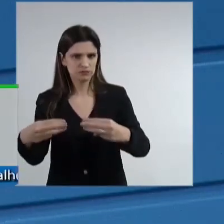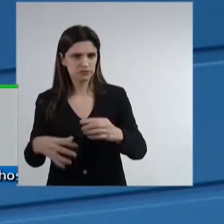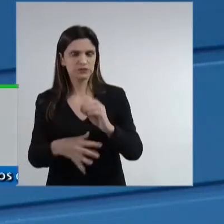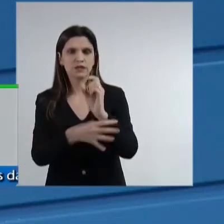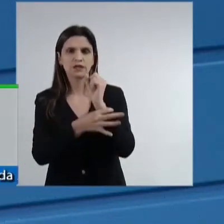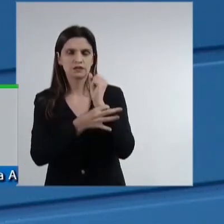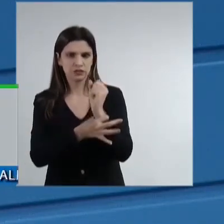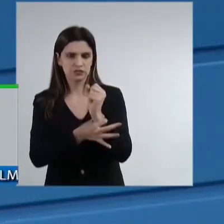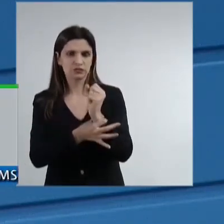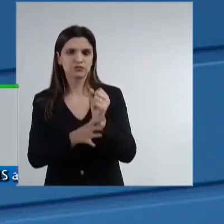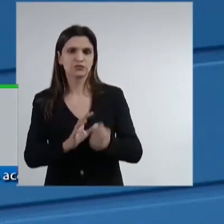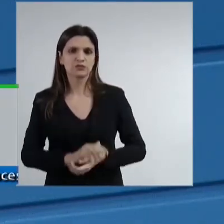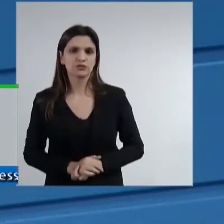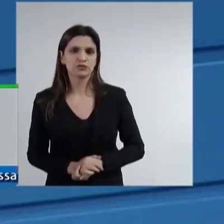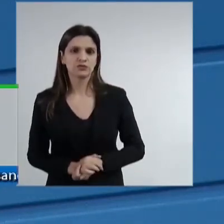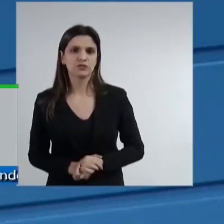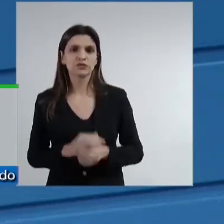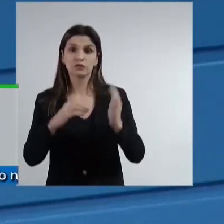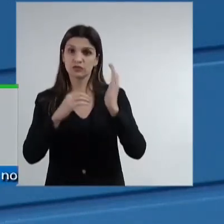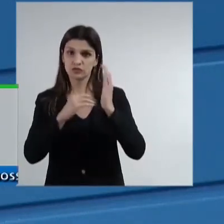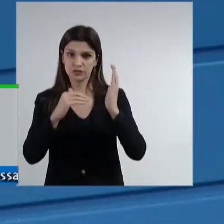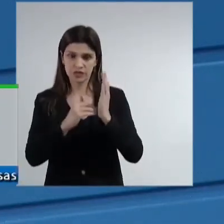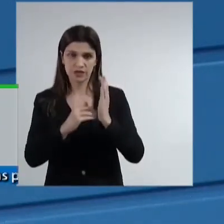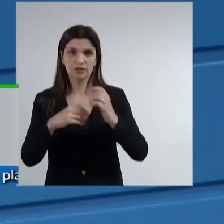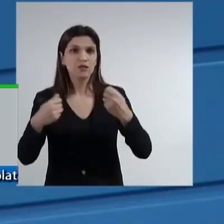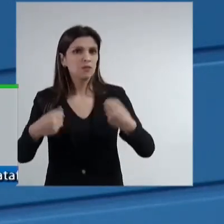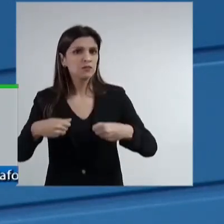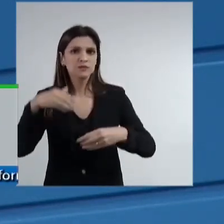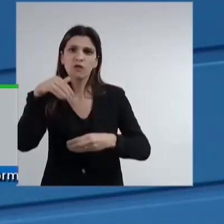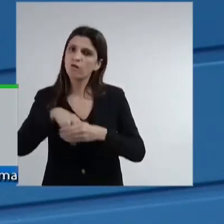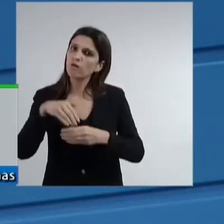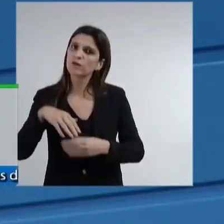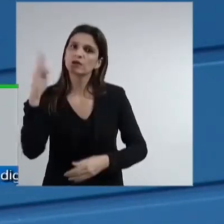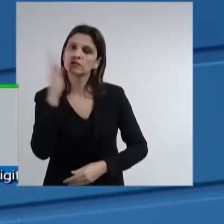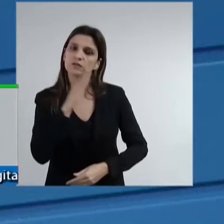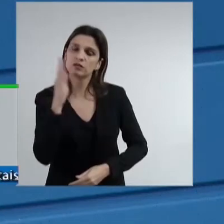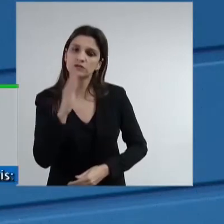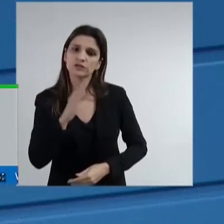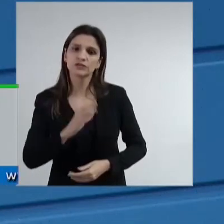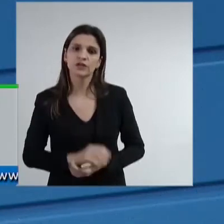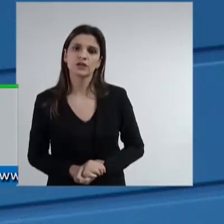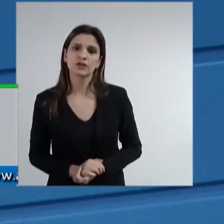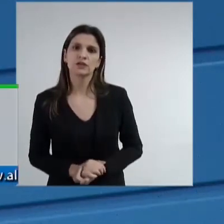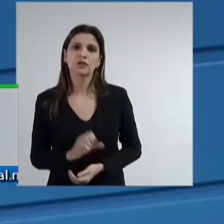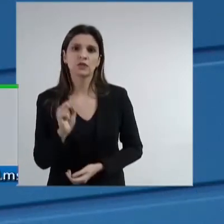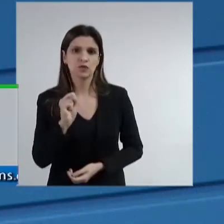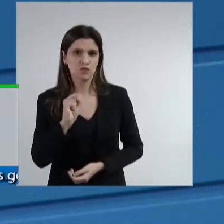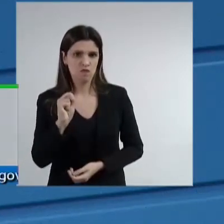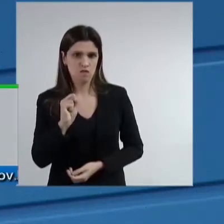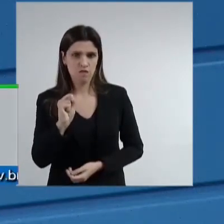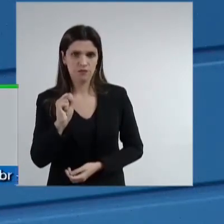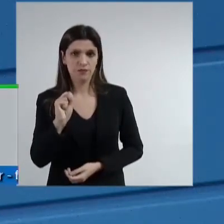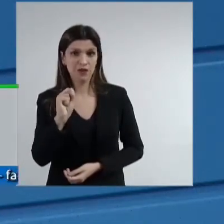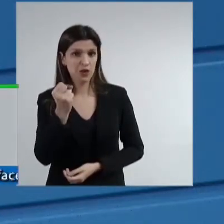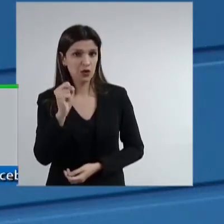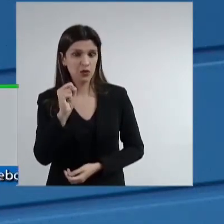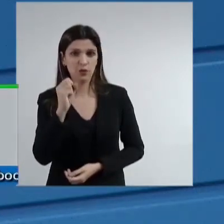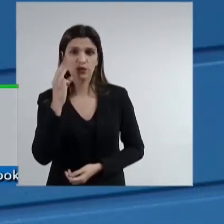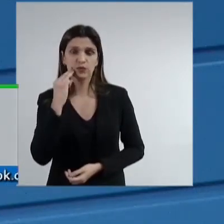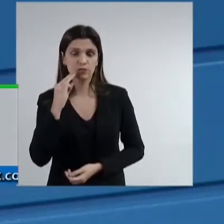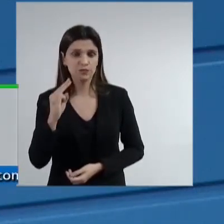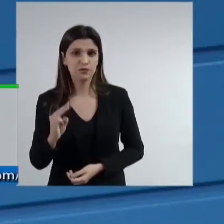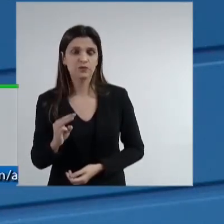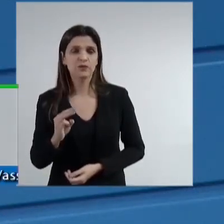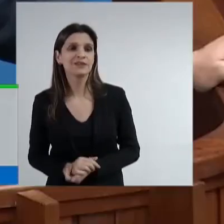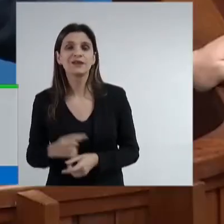Senado, para que nós voltemos o mais rápido possível com recursos para nos socorrer aqui. Porque 8 milhões é uma brincadeira se tratando de segurança das fronteiras,